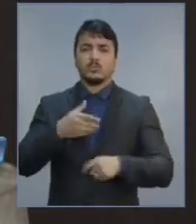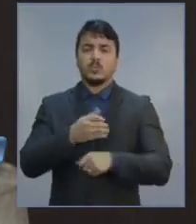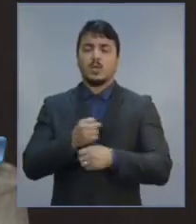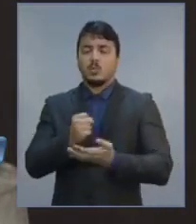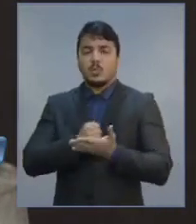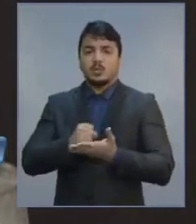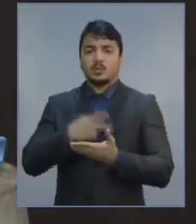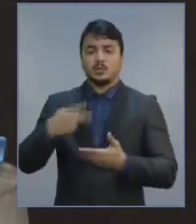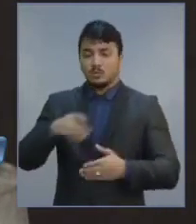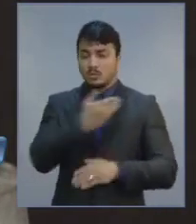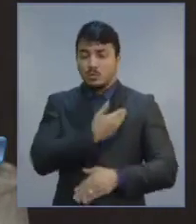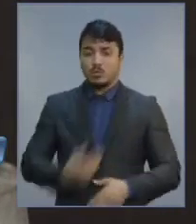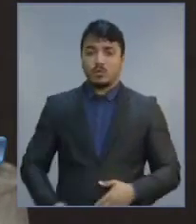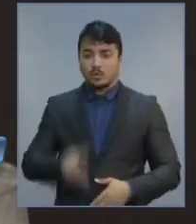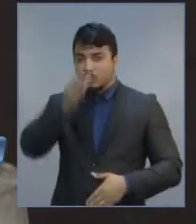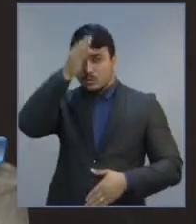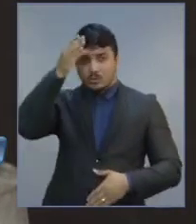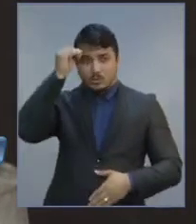Camilo.